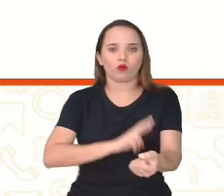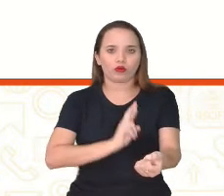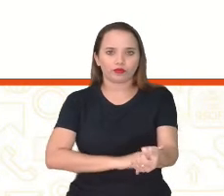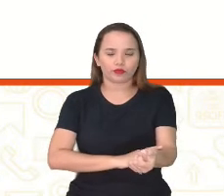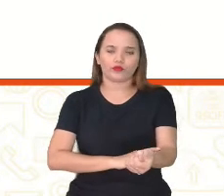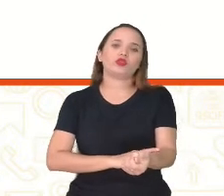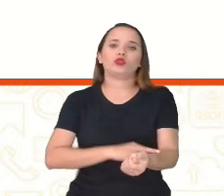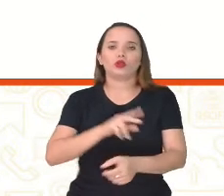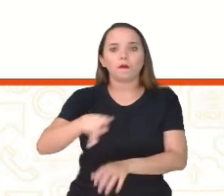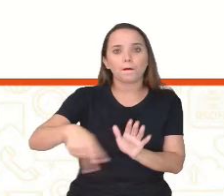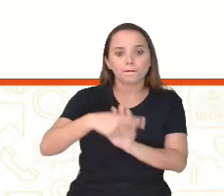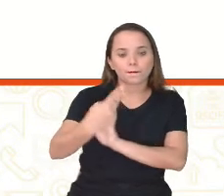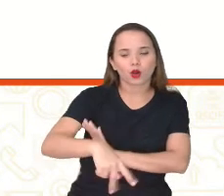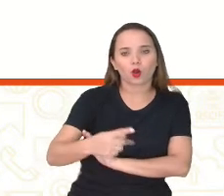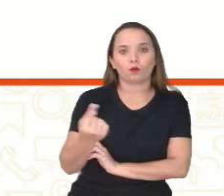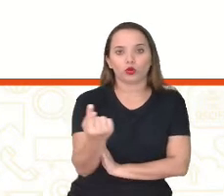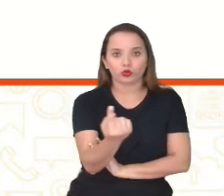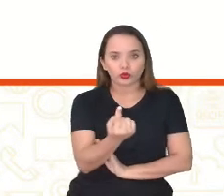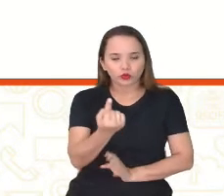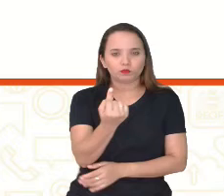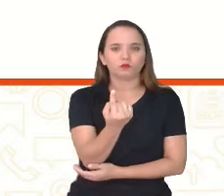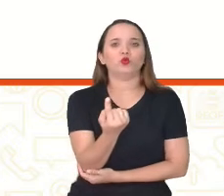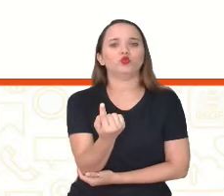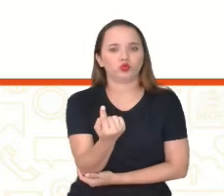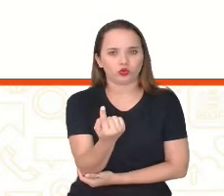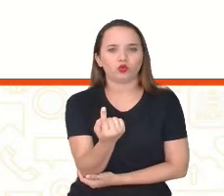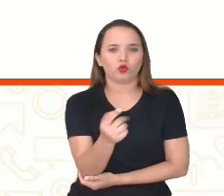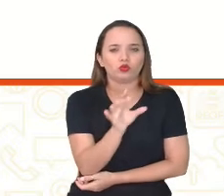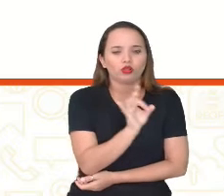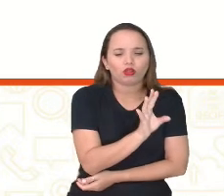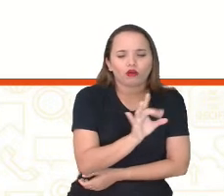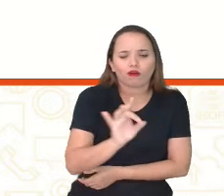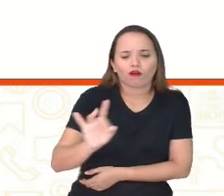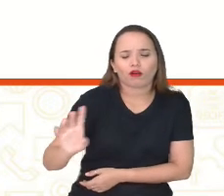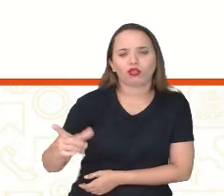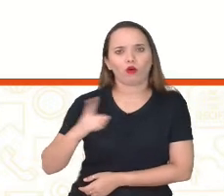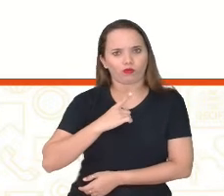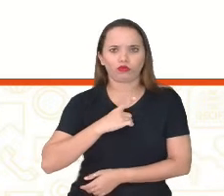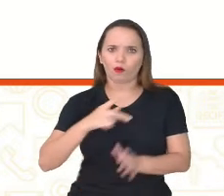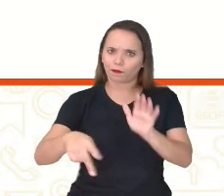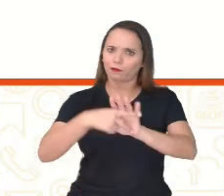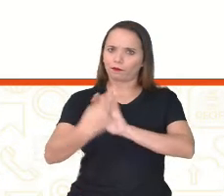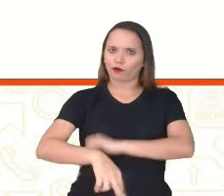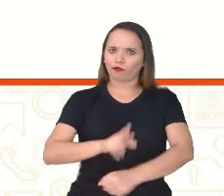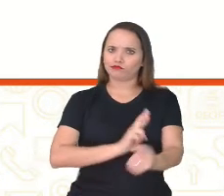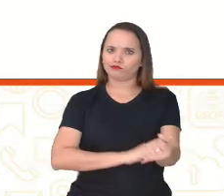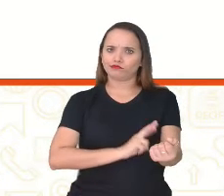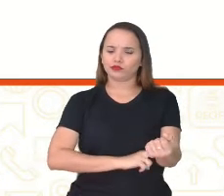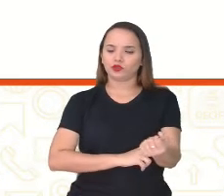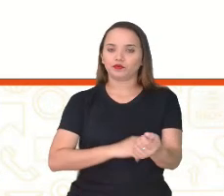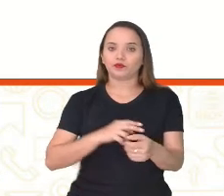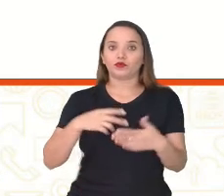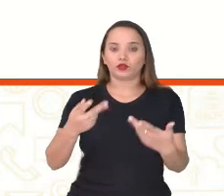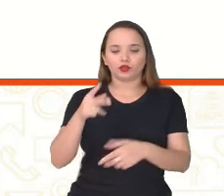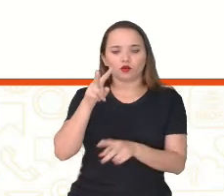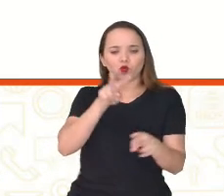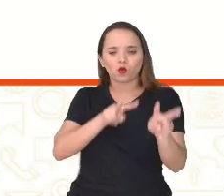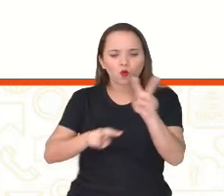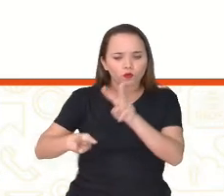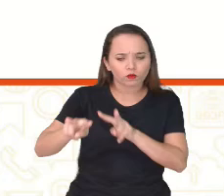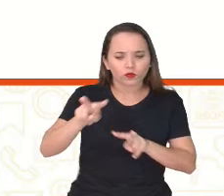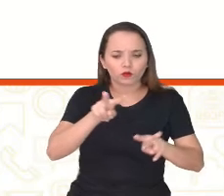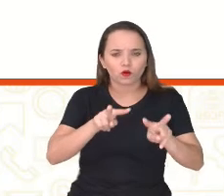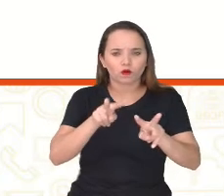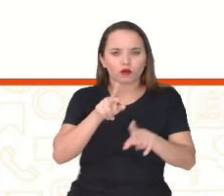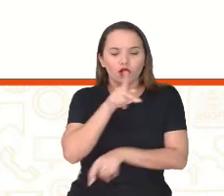únicos. Observe esses singulares e únicos, que cada um tem o seu próprio ritmo. O olhar do professor